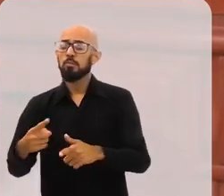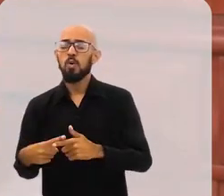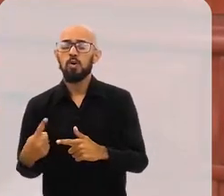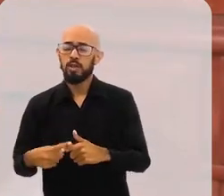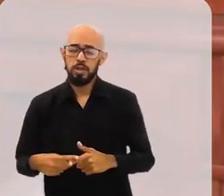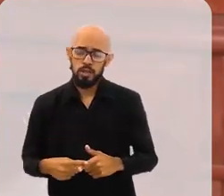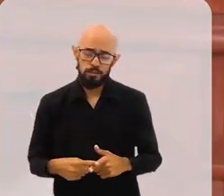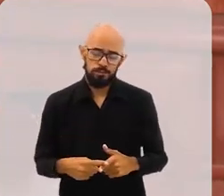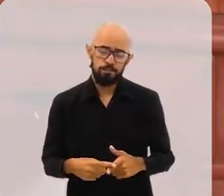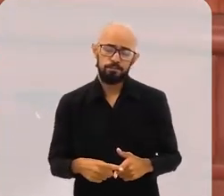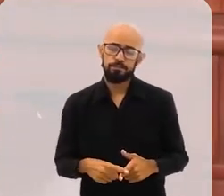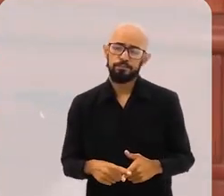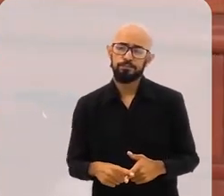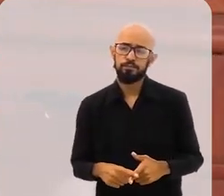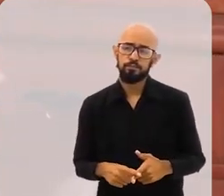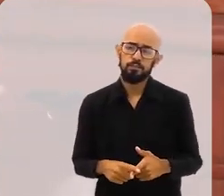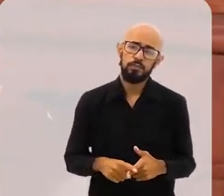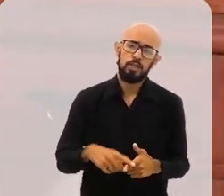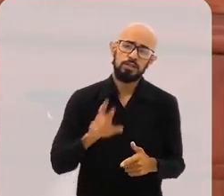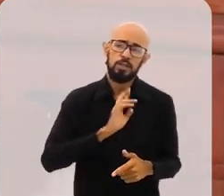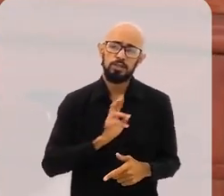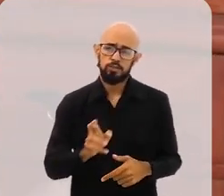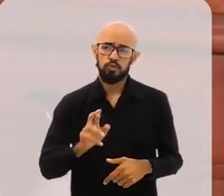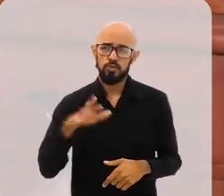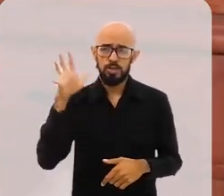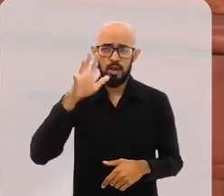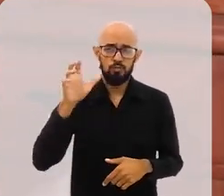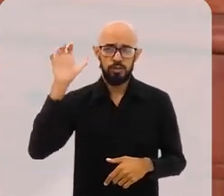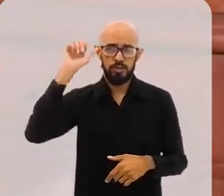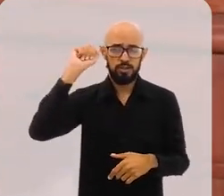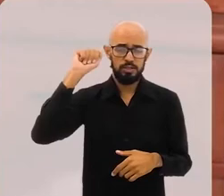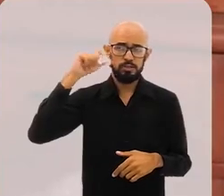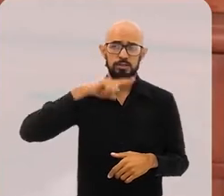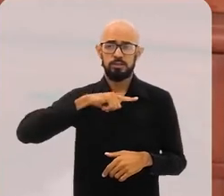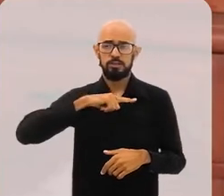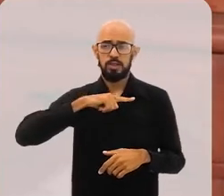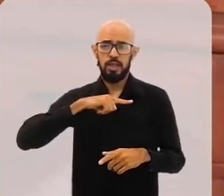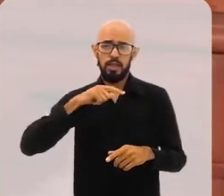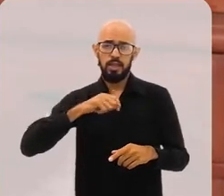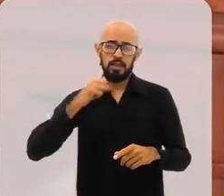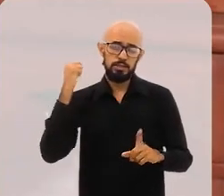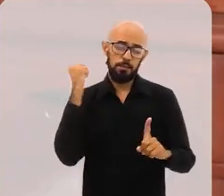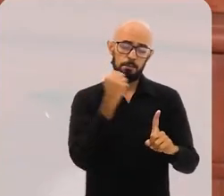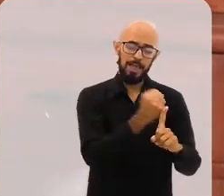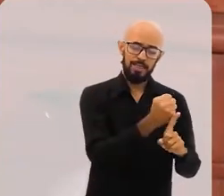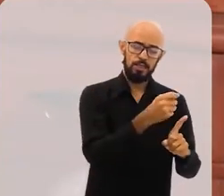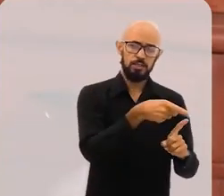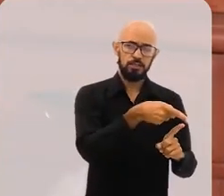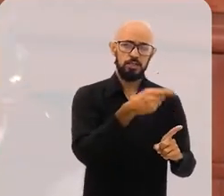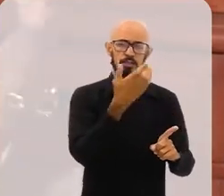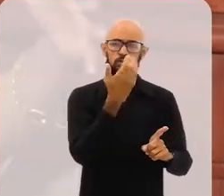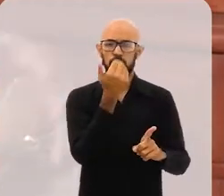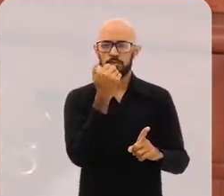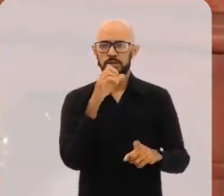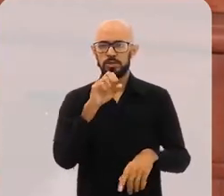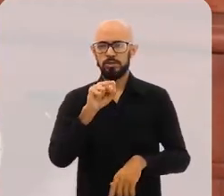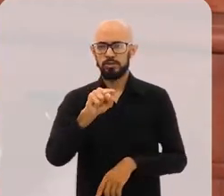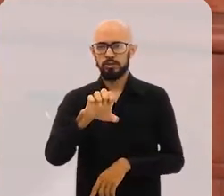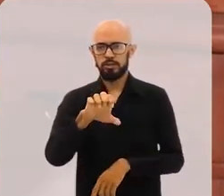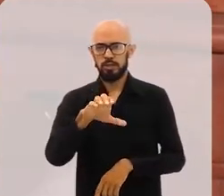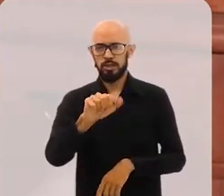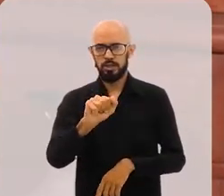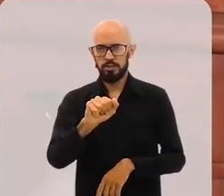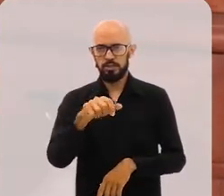na religiões de matrizes africanas como nas de umbanda existe a matança existem as comidas